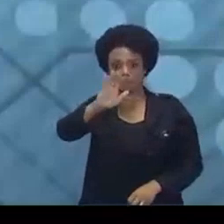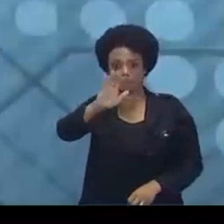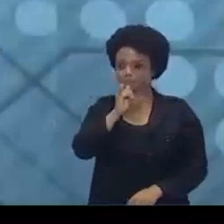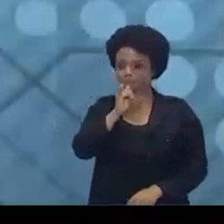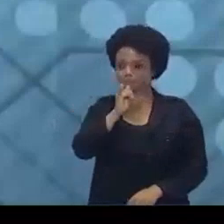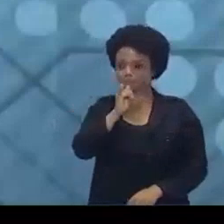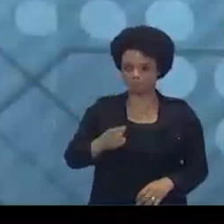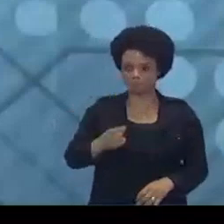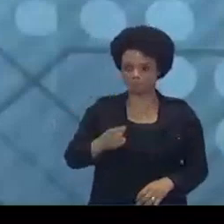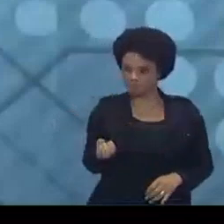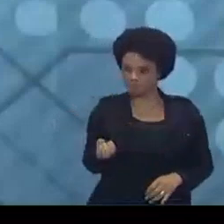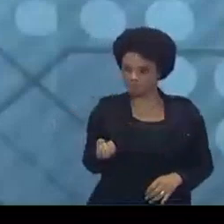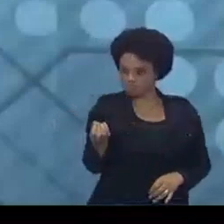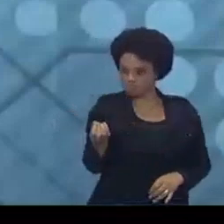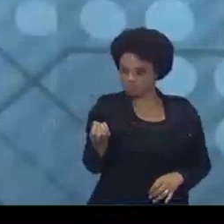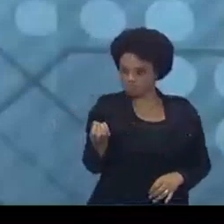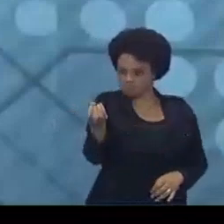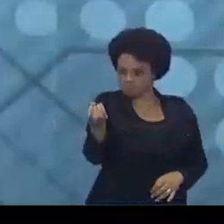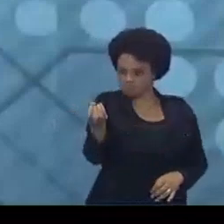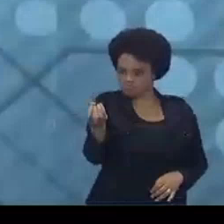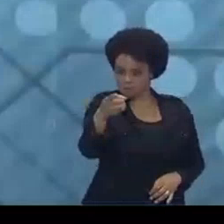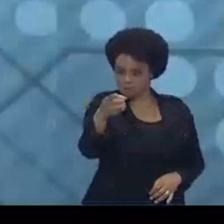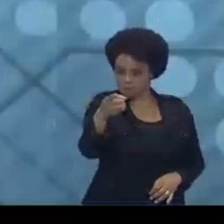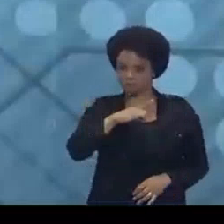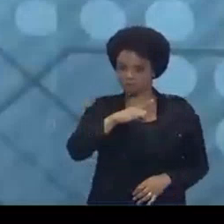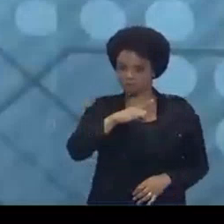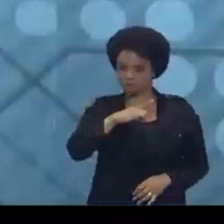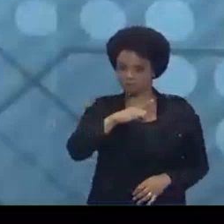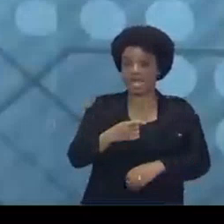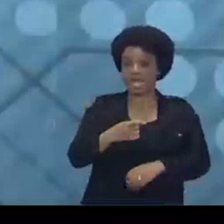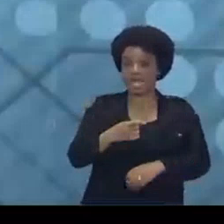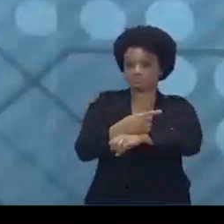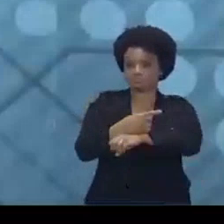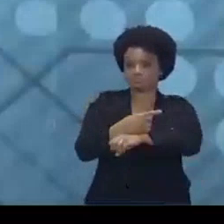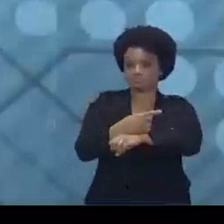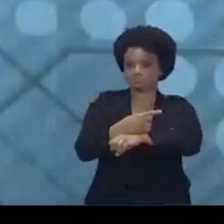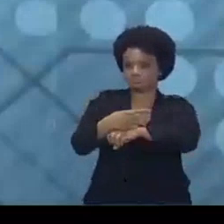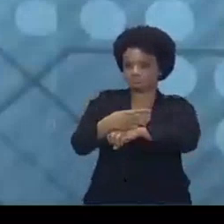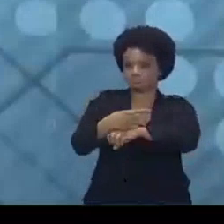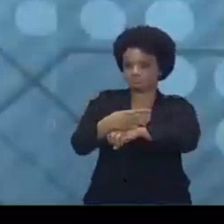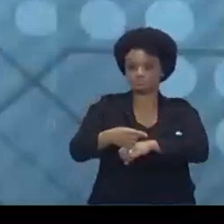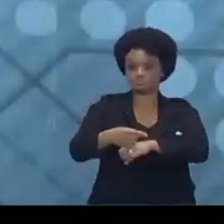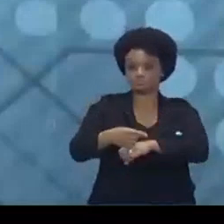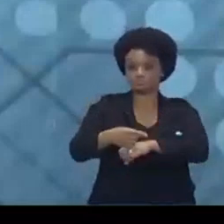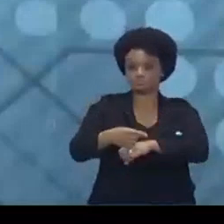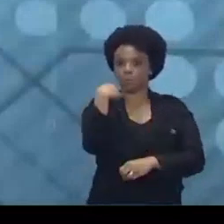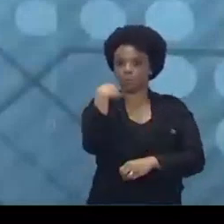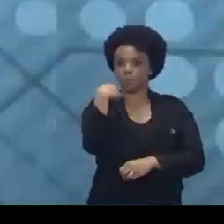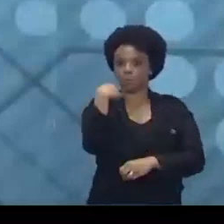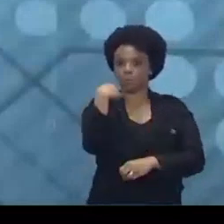que em 1 hora você andou 100 km, e isso vai se repetir para